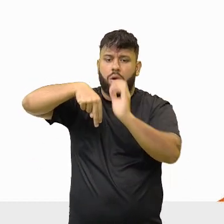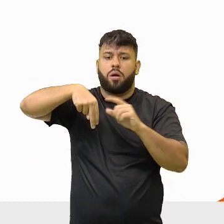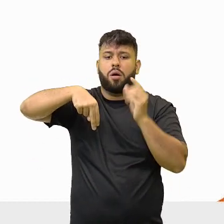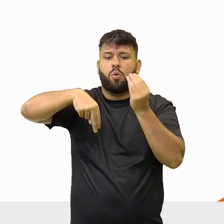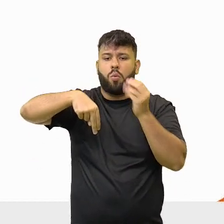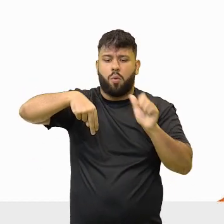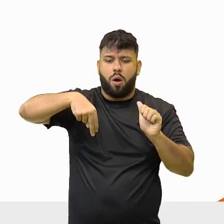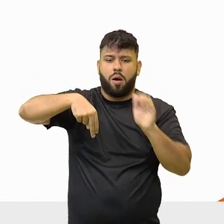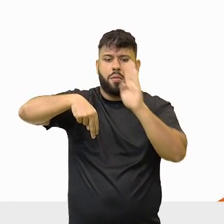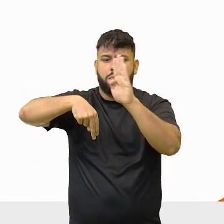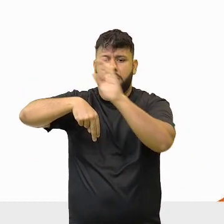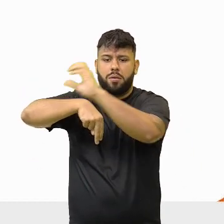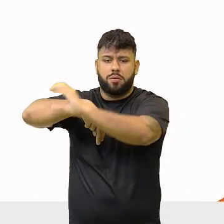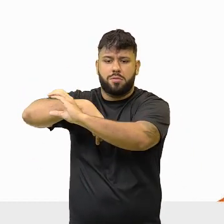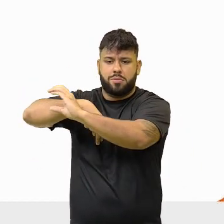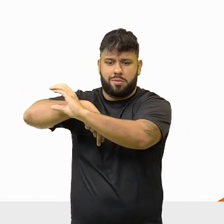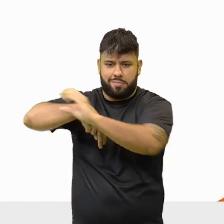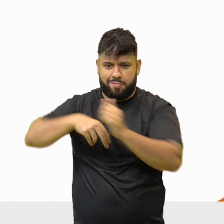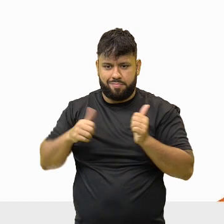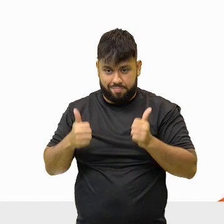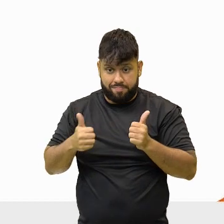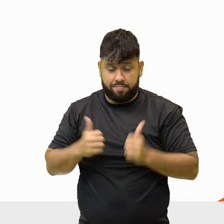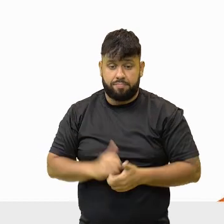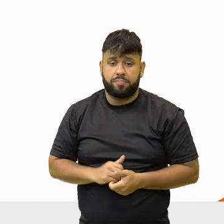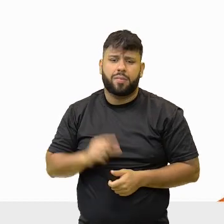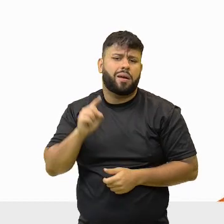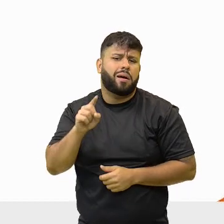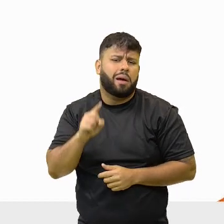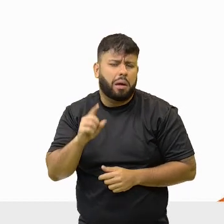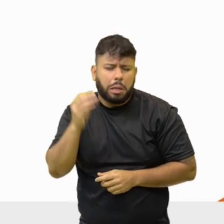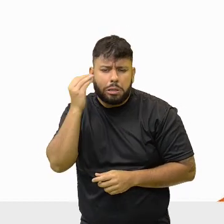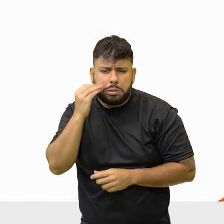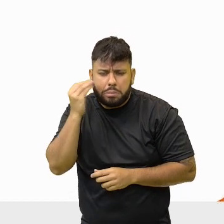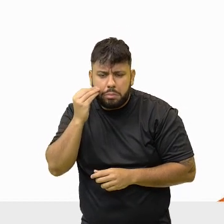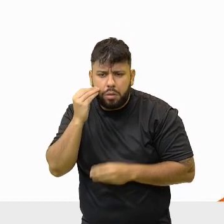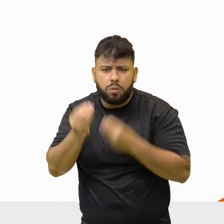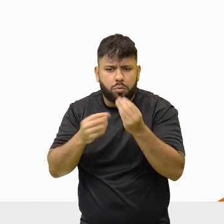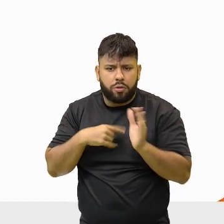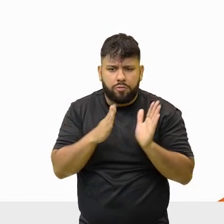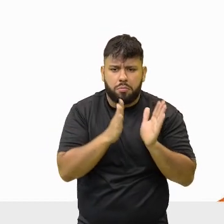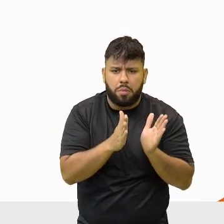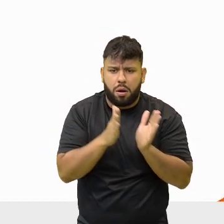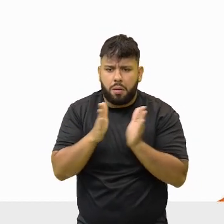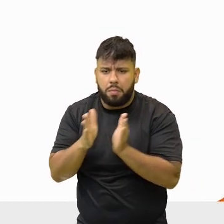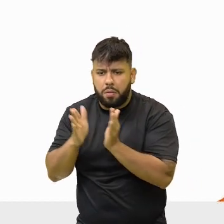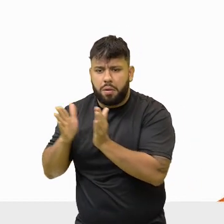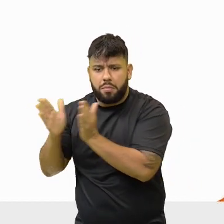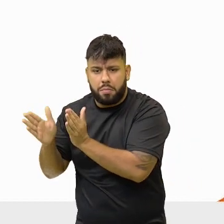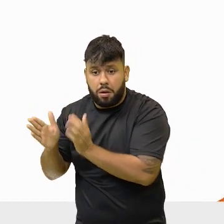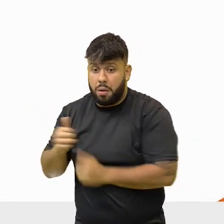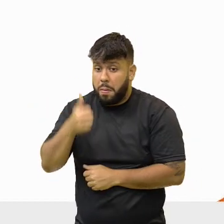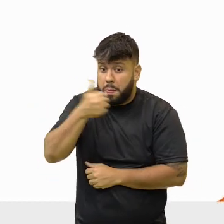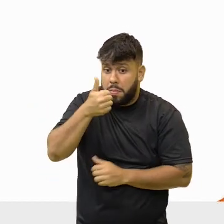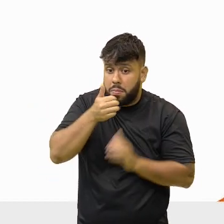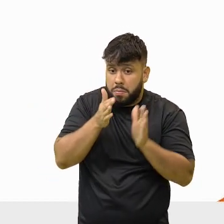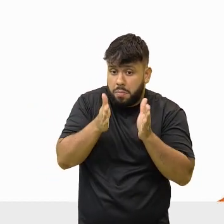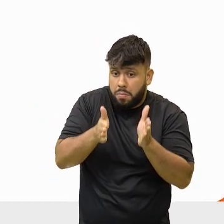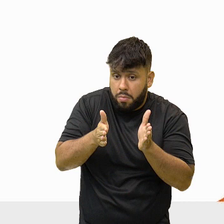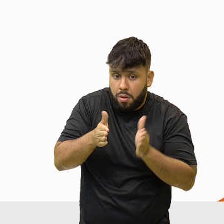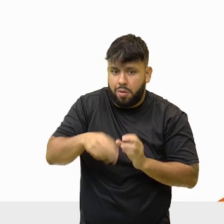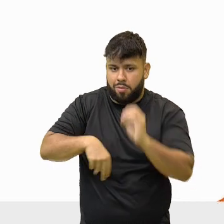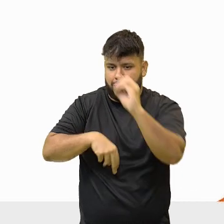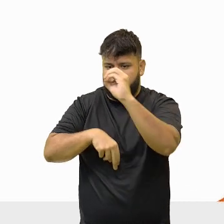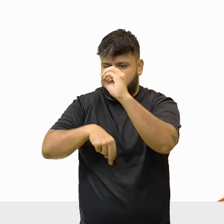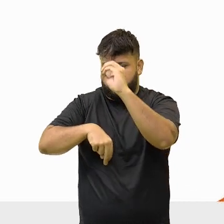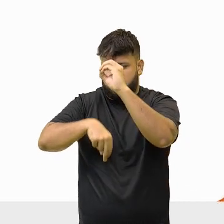Olha a figura também. A demonstração seguiu os seguintes passos consecutivos. Passo 1, a esfera P toca no